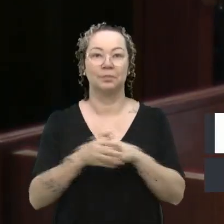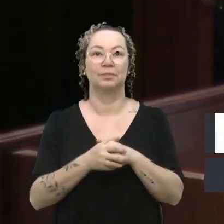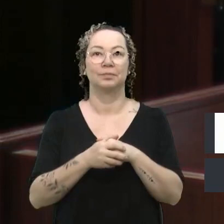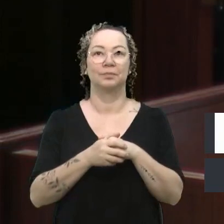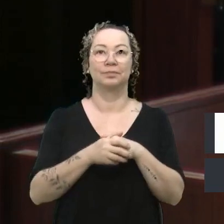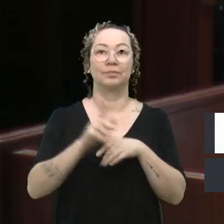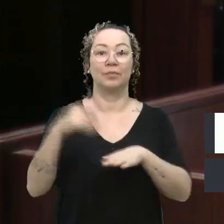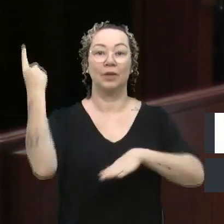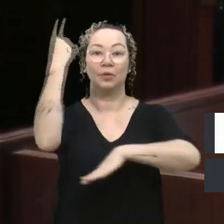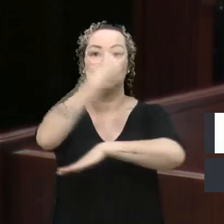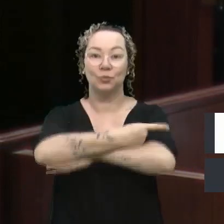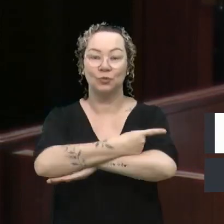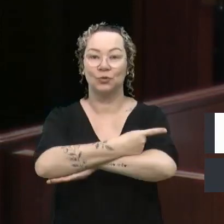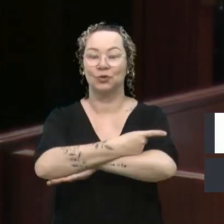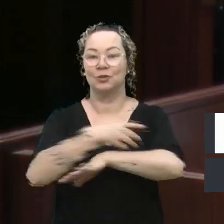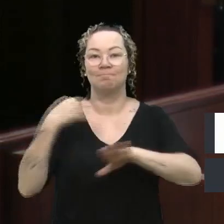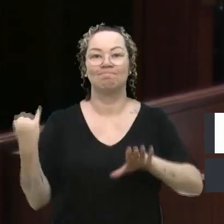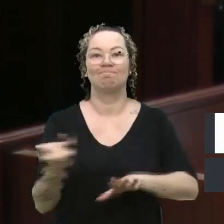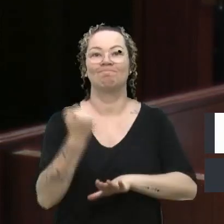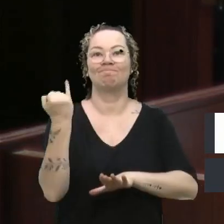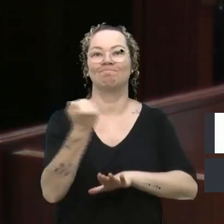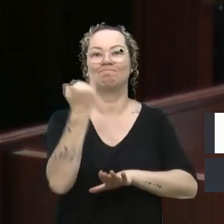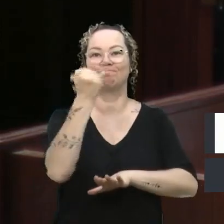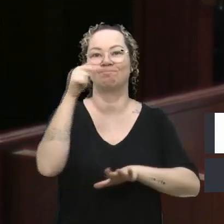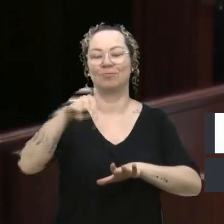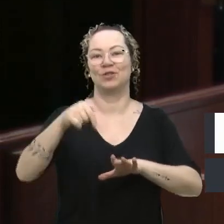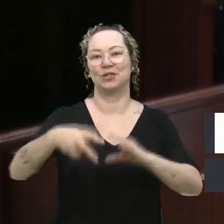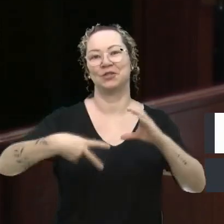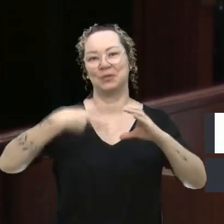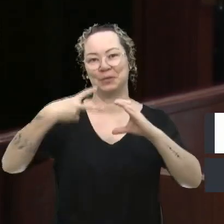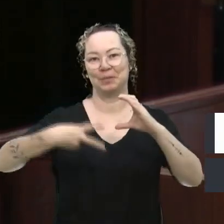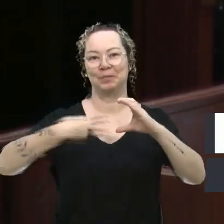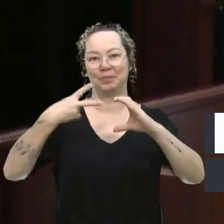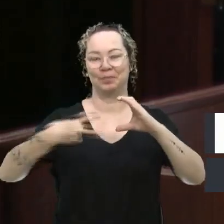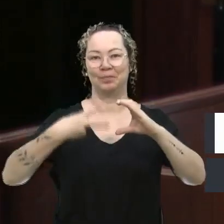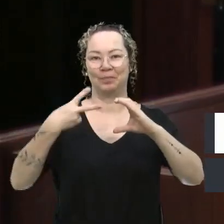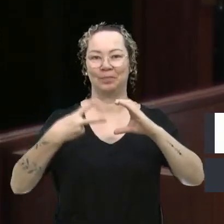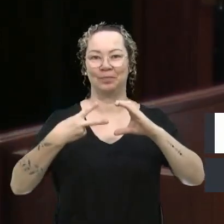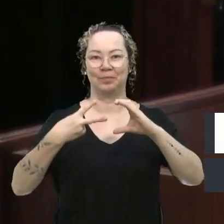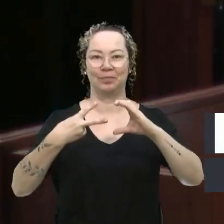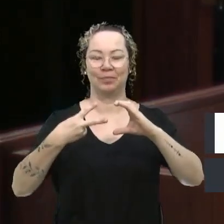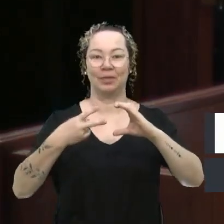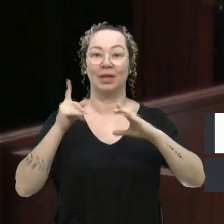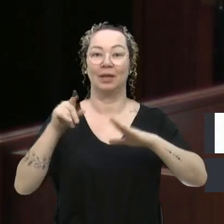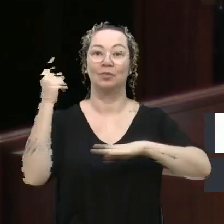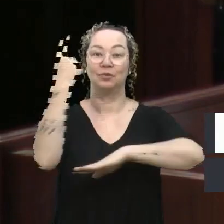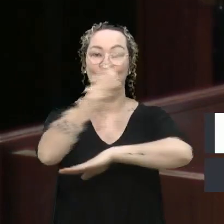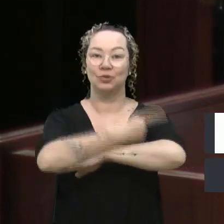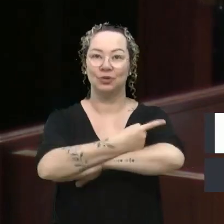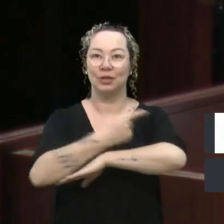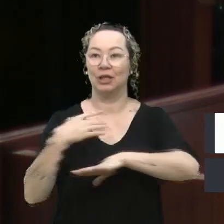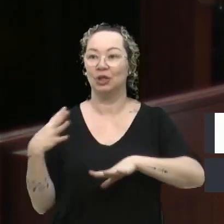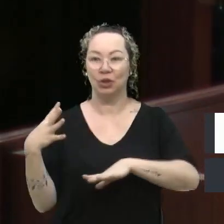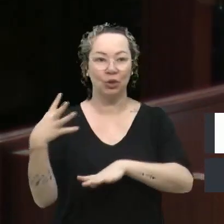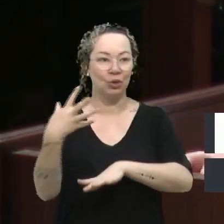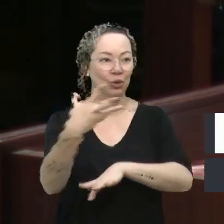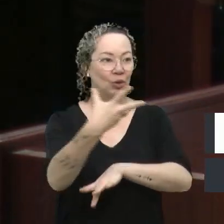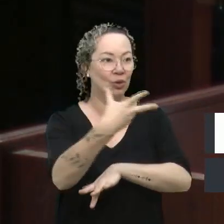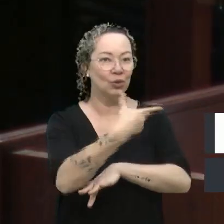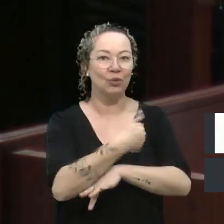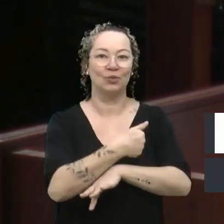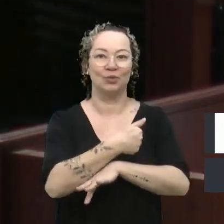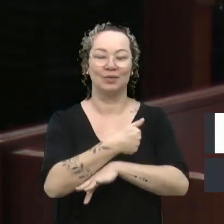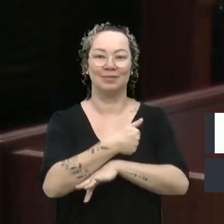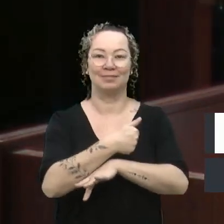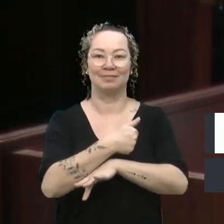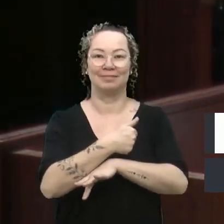é um dia histórico nesta Câmara Municipal de Caxias do Sul. Um dia em que todos nós